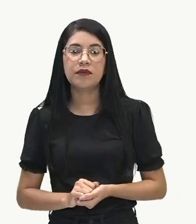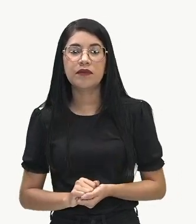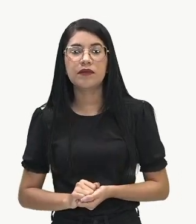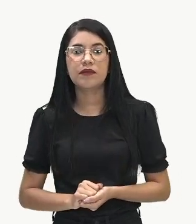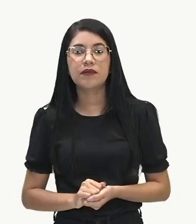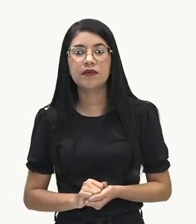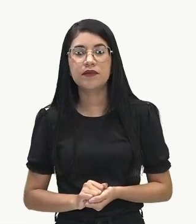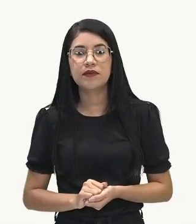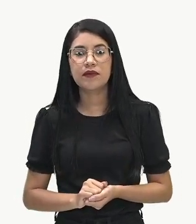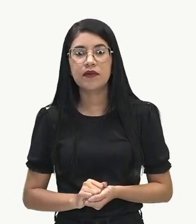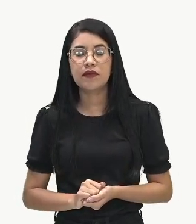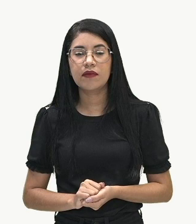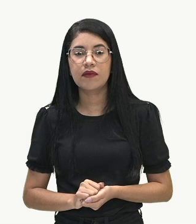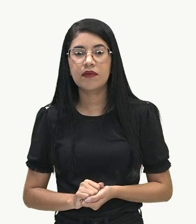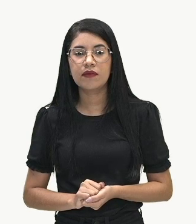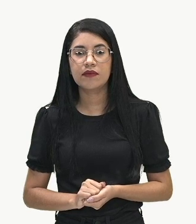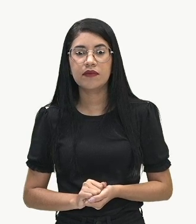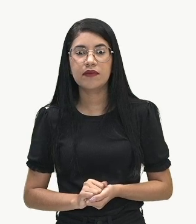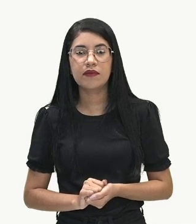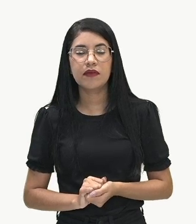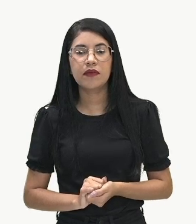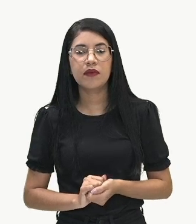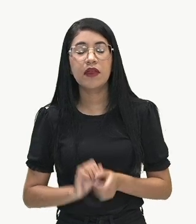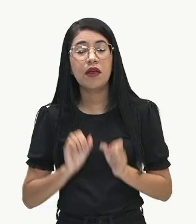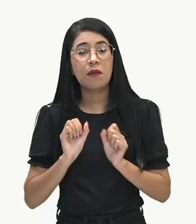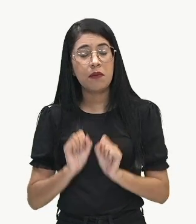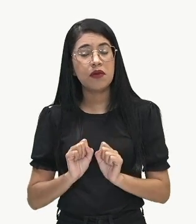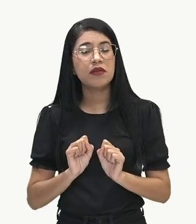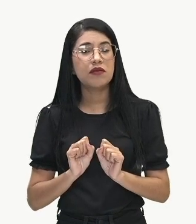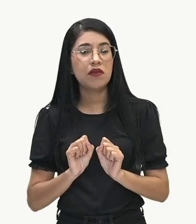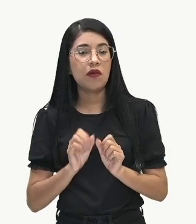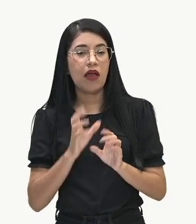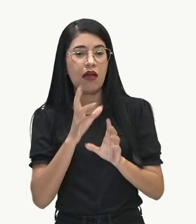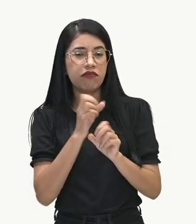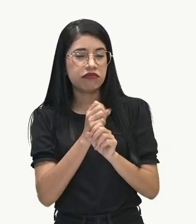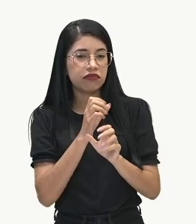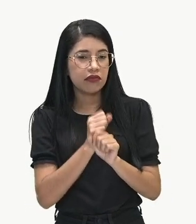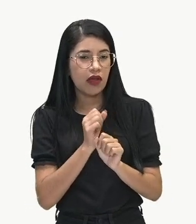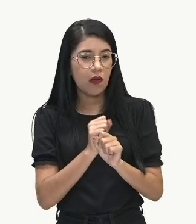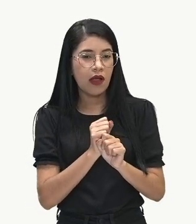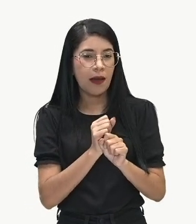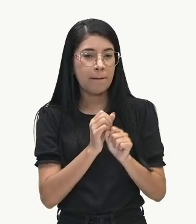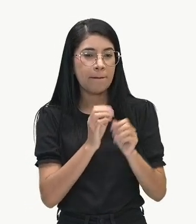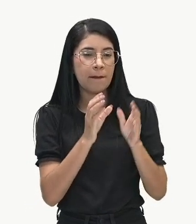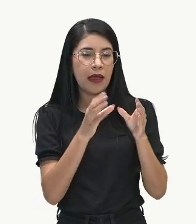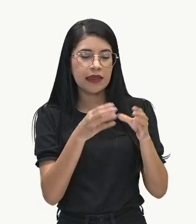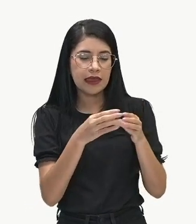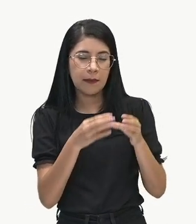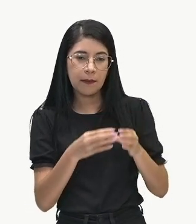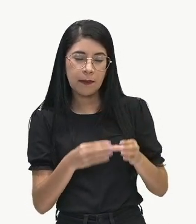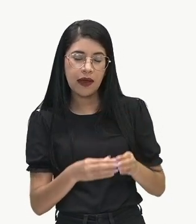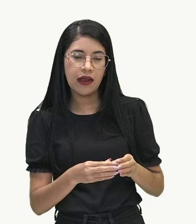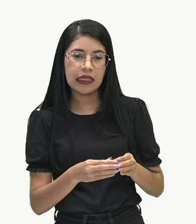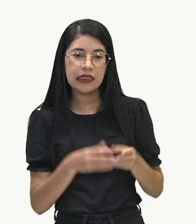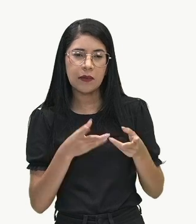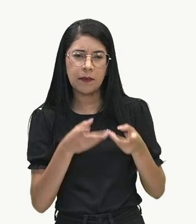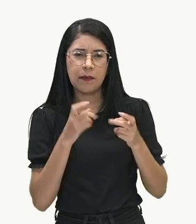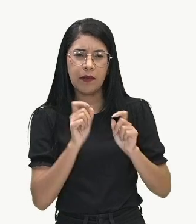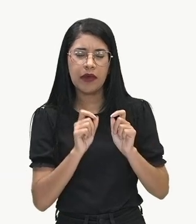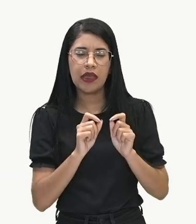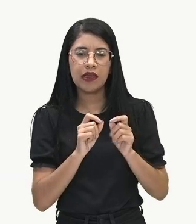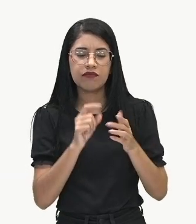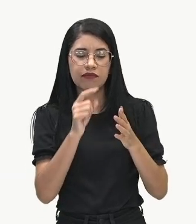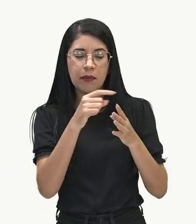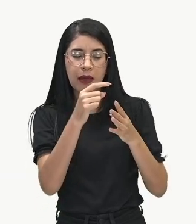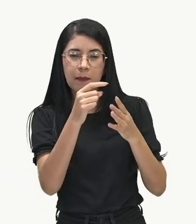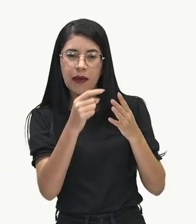seguinte. A gente pode calcular eles por partes. Então, se você olhar aqui, eu não tenho um dos